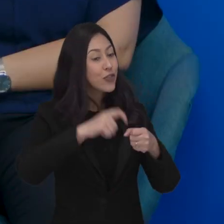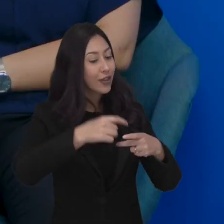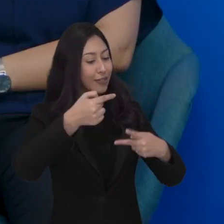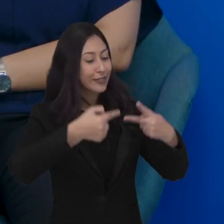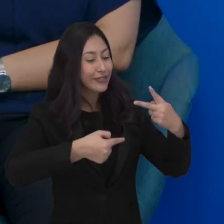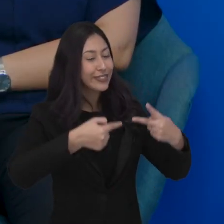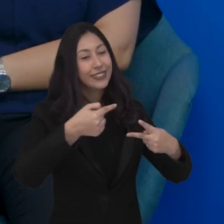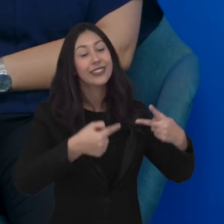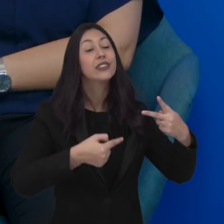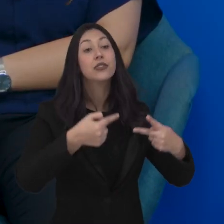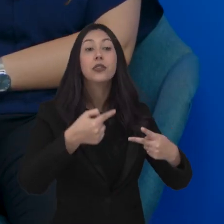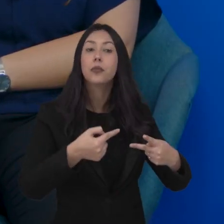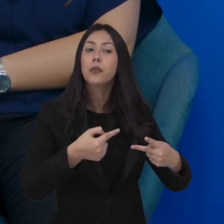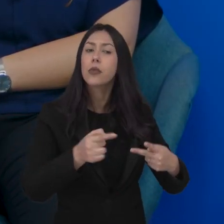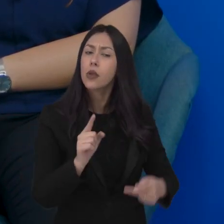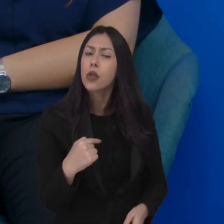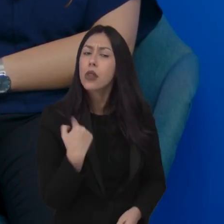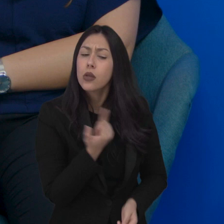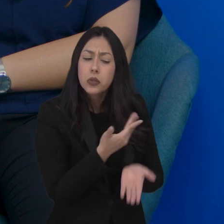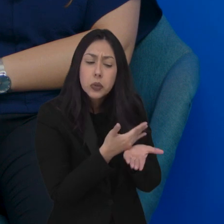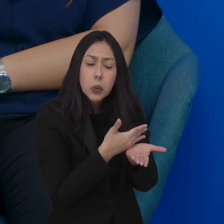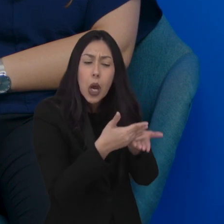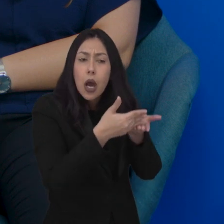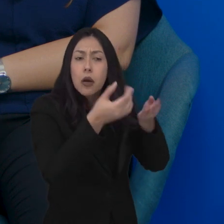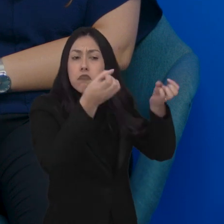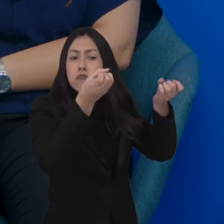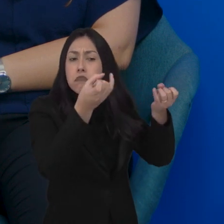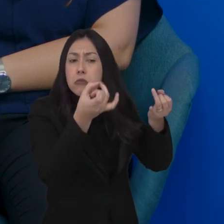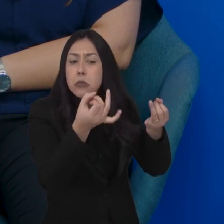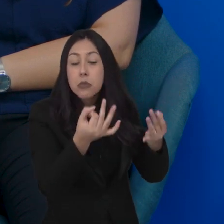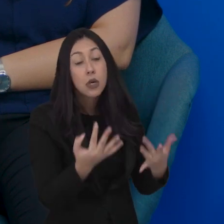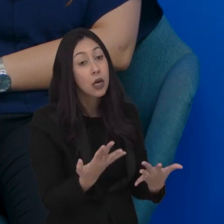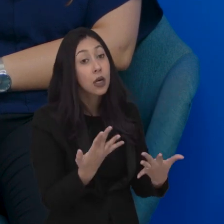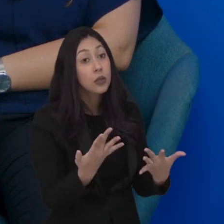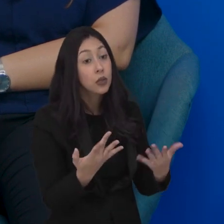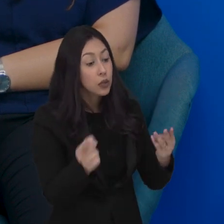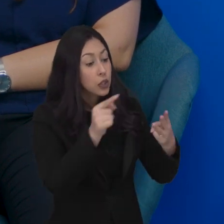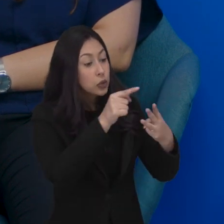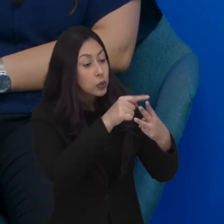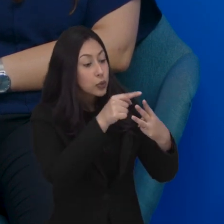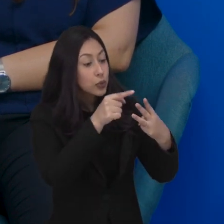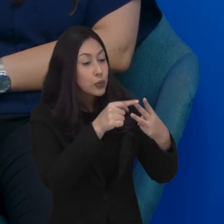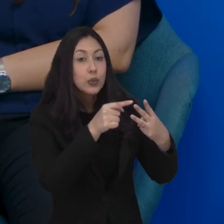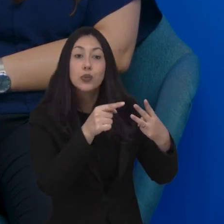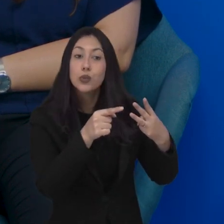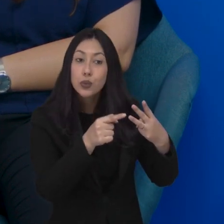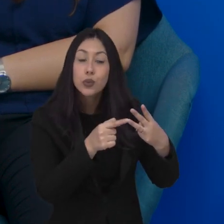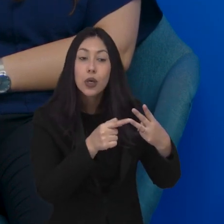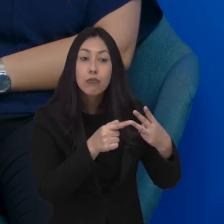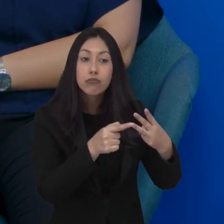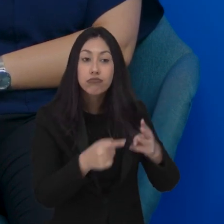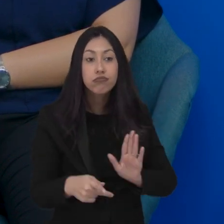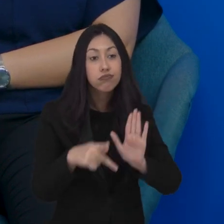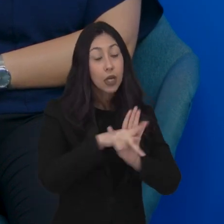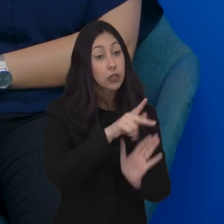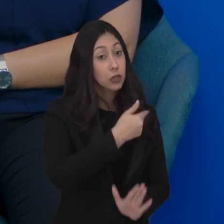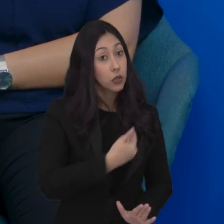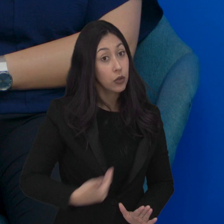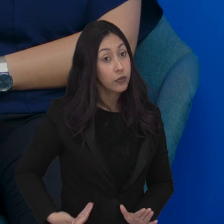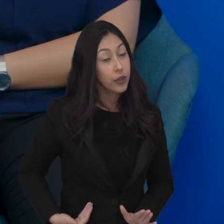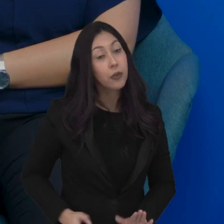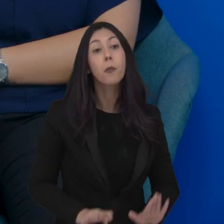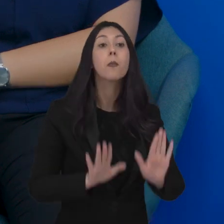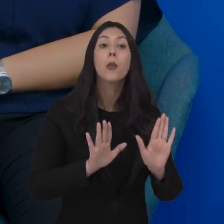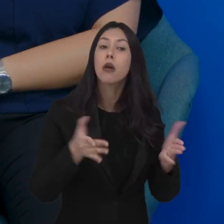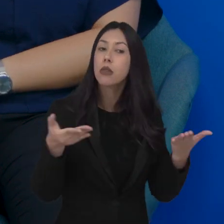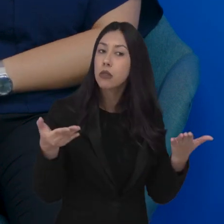Voltamos com o Sobre Política. Nós começamos o programa com uma explicação das instituições que fazem parte do governo central.